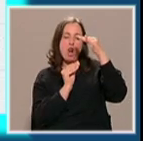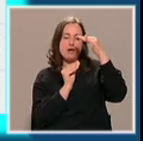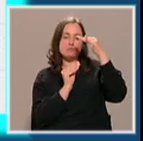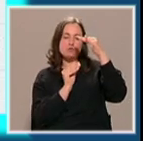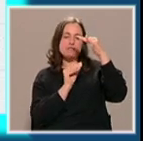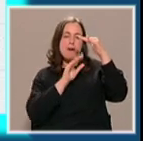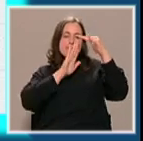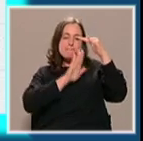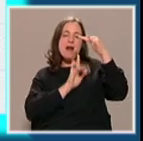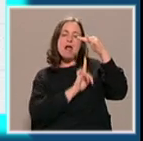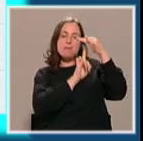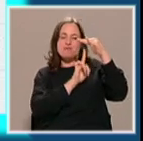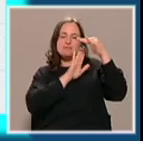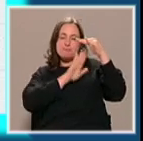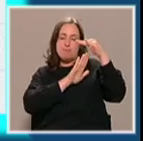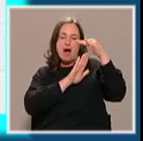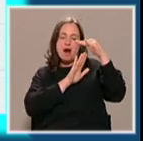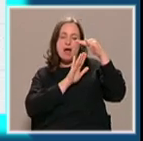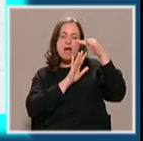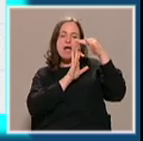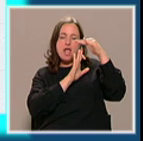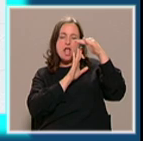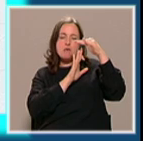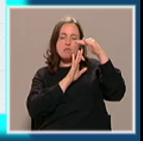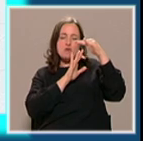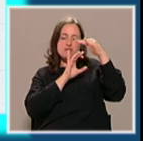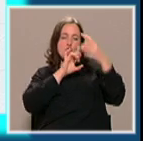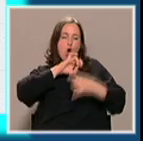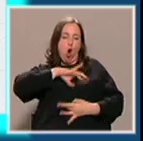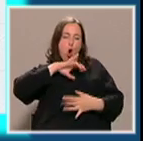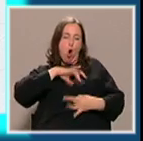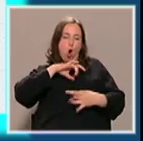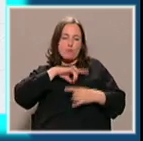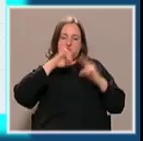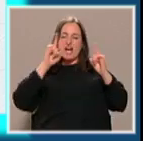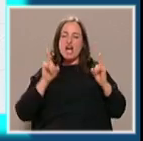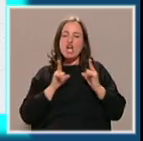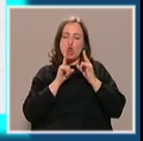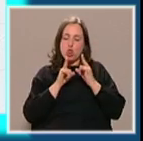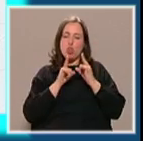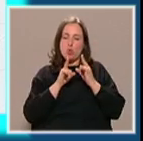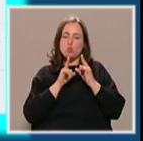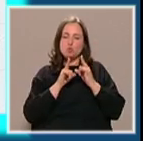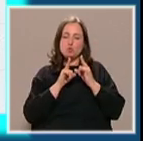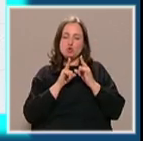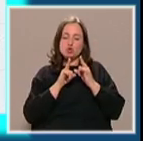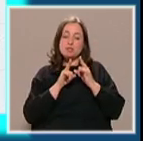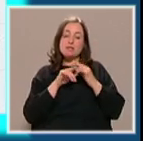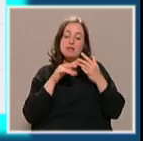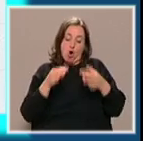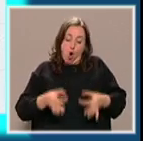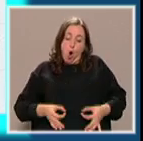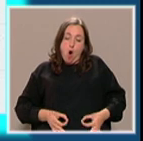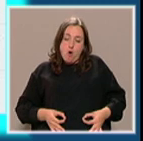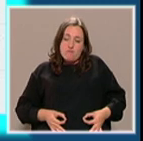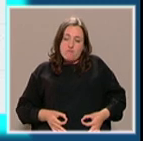hipófise. Esta, por sua vez, vai reduzir a secreção das suas hormonas hipofisárias, as quais vão inibir